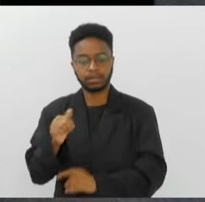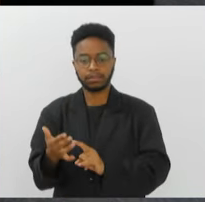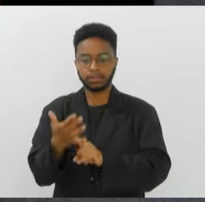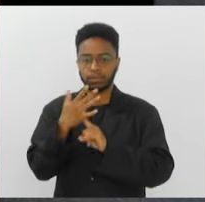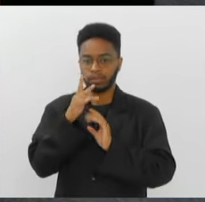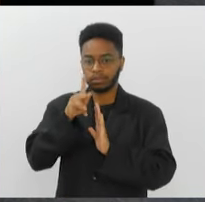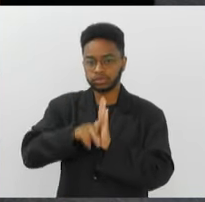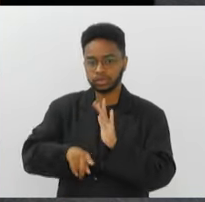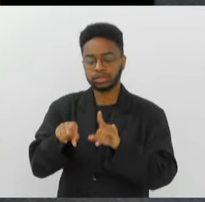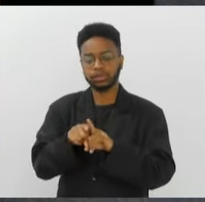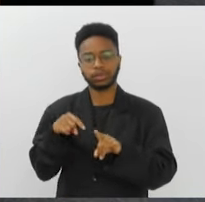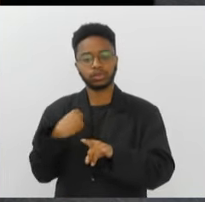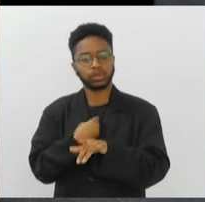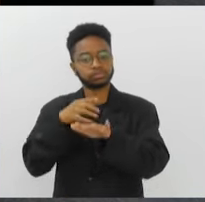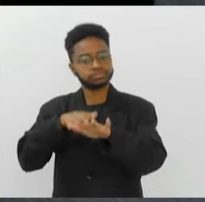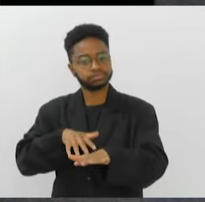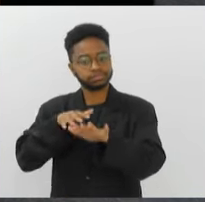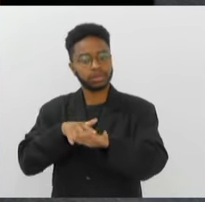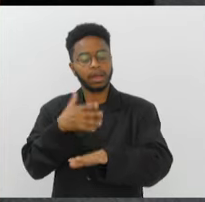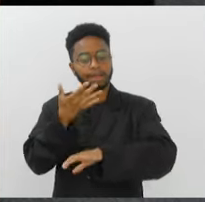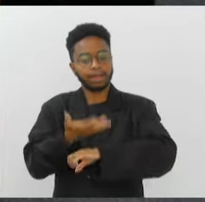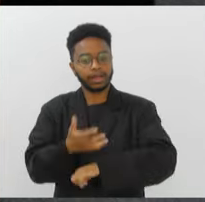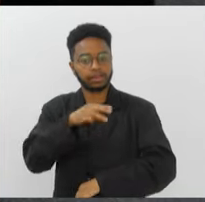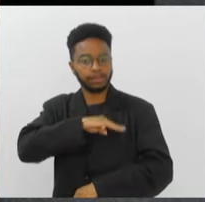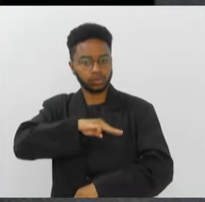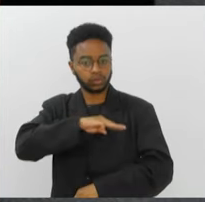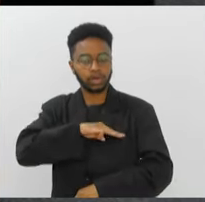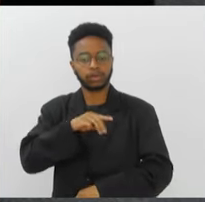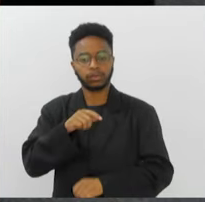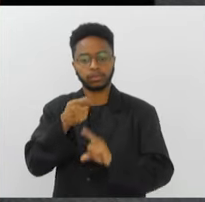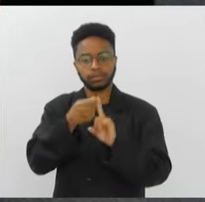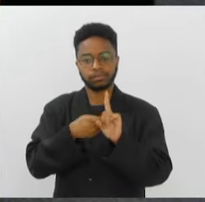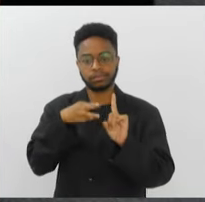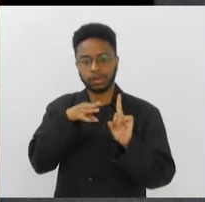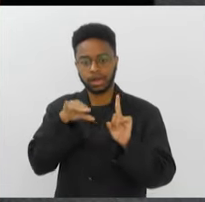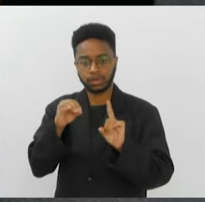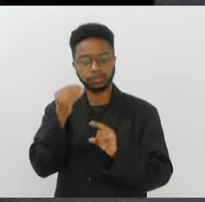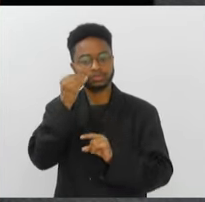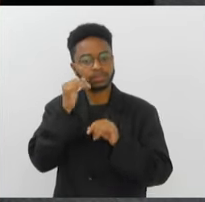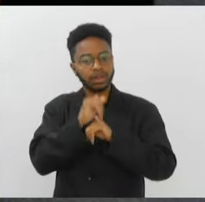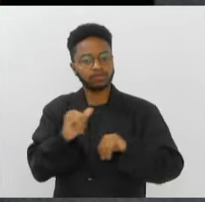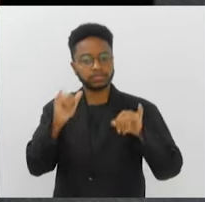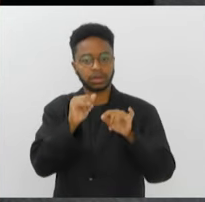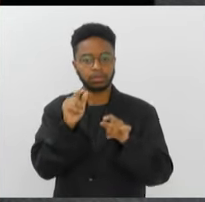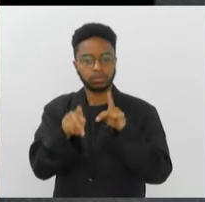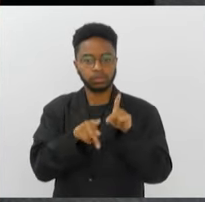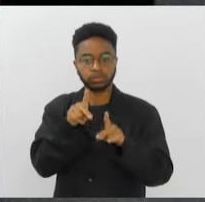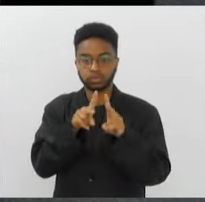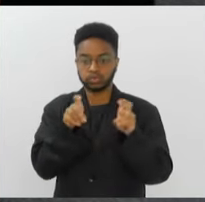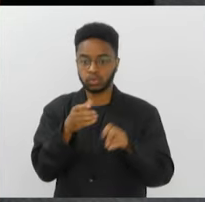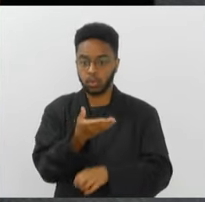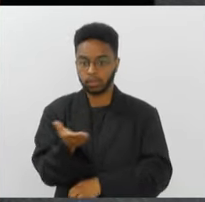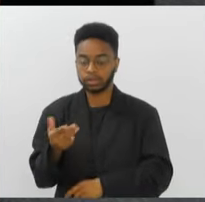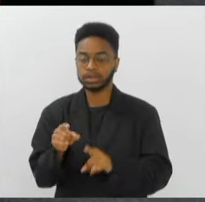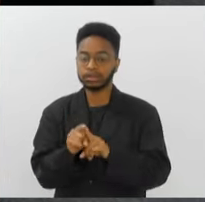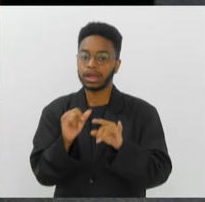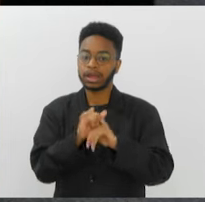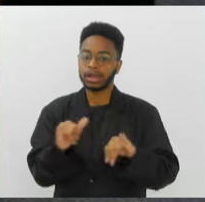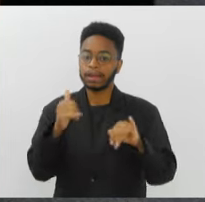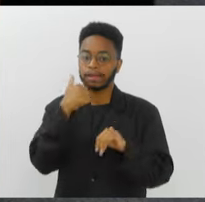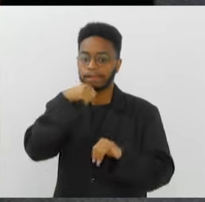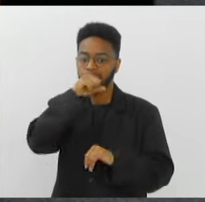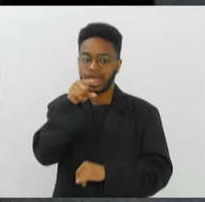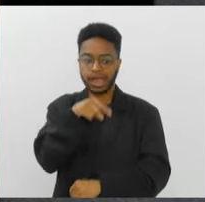Fizemos uma passeada no Parque Madureira, tem pouco tempo agora, no mês de maio, para alertar a população sobre isso, falar para as mães que elas não estão